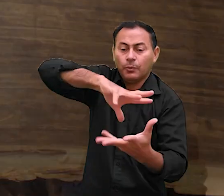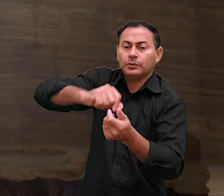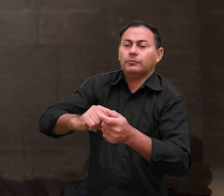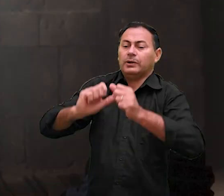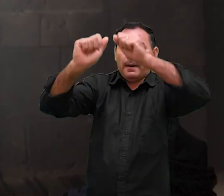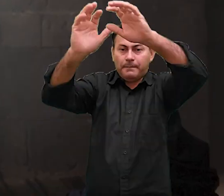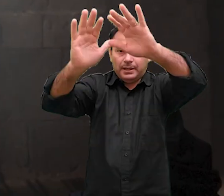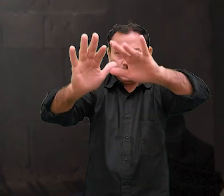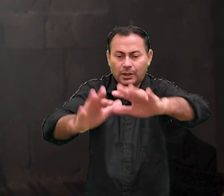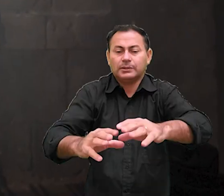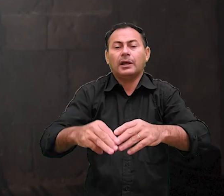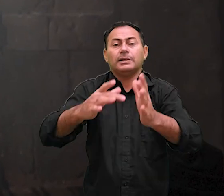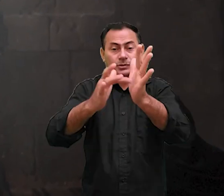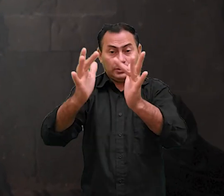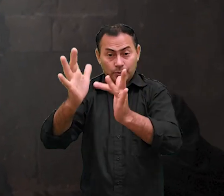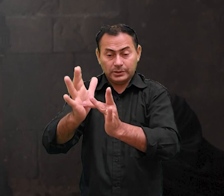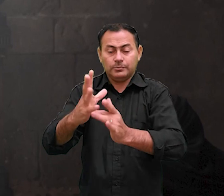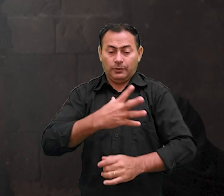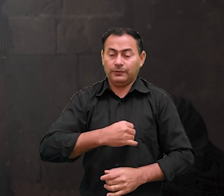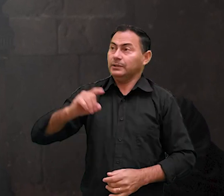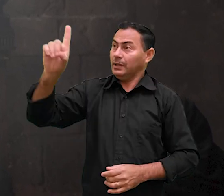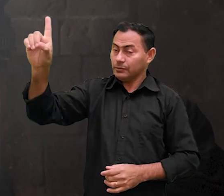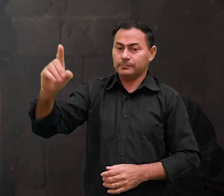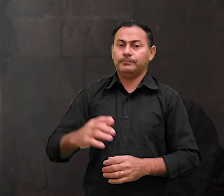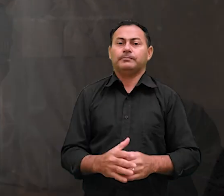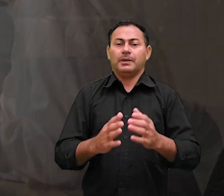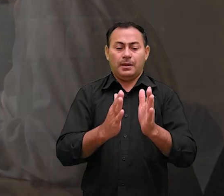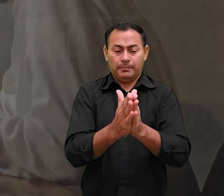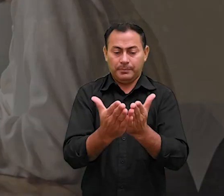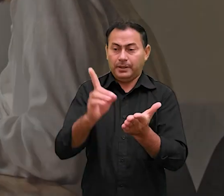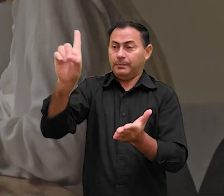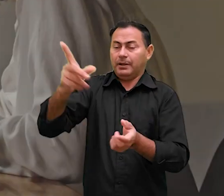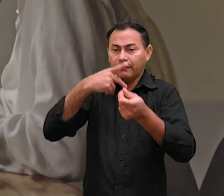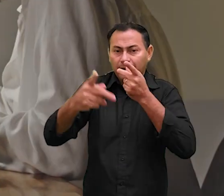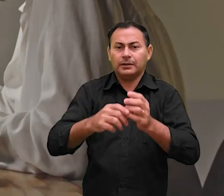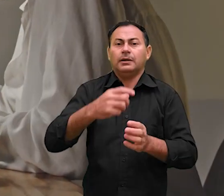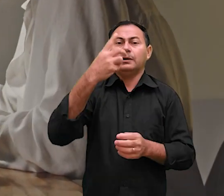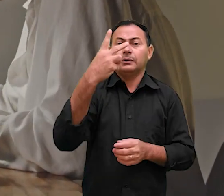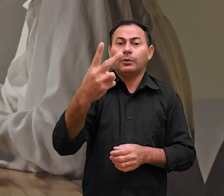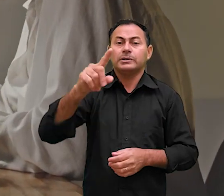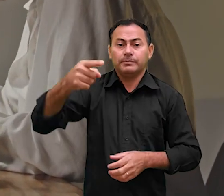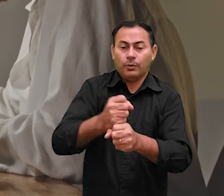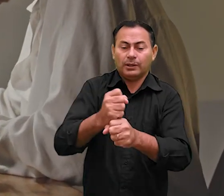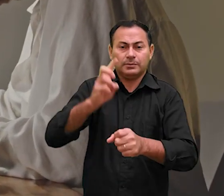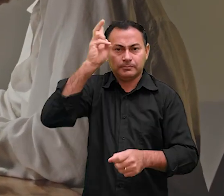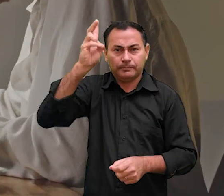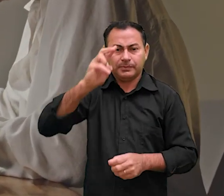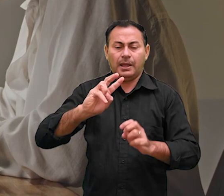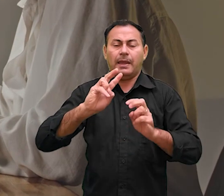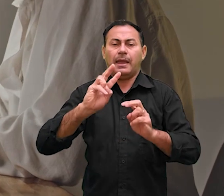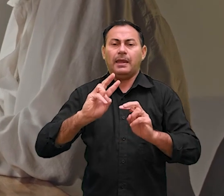terra foram abençoadas, o Messias, Jesus. A Bíblia está retratando cerca de 2.000 anos da